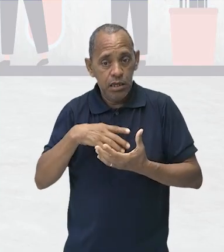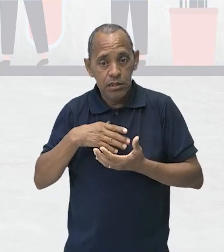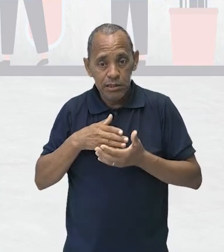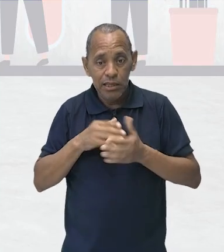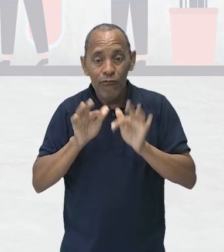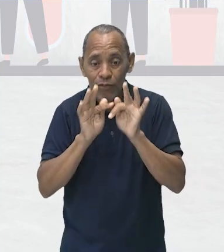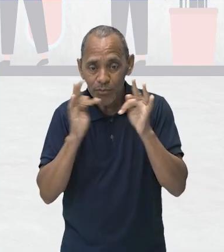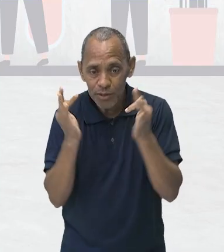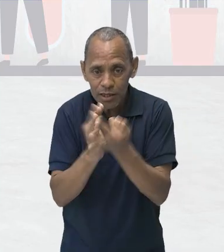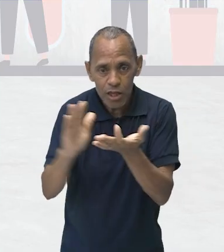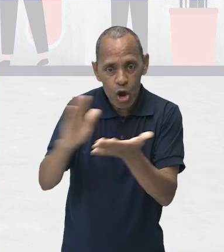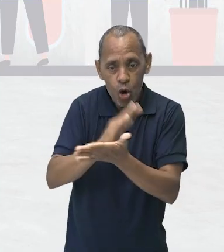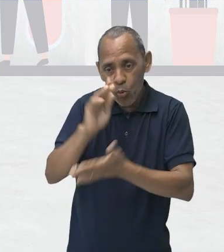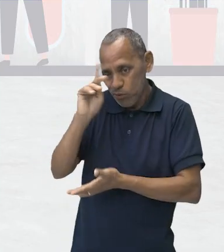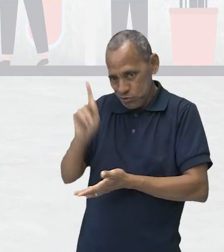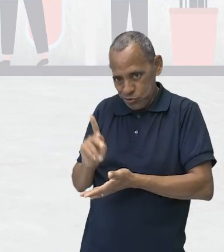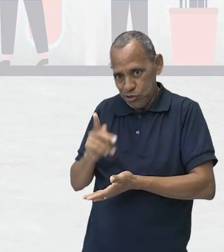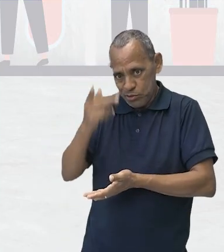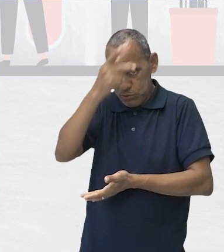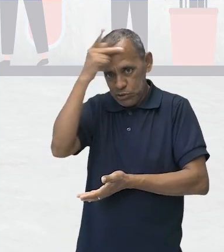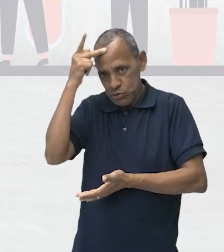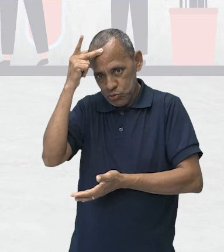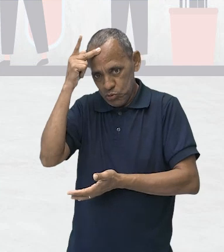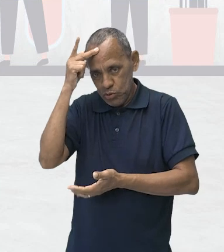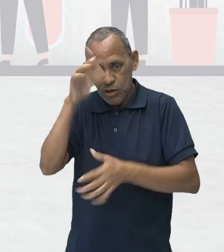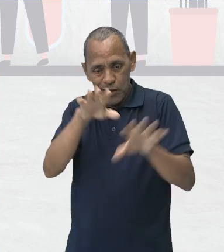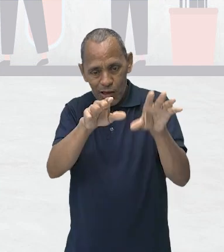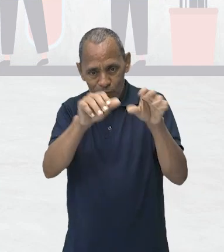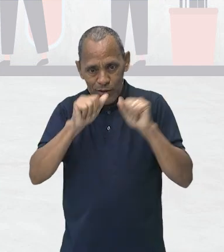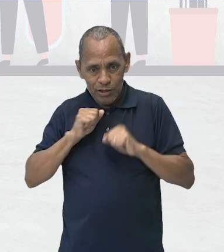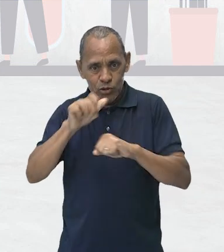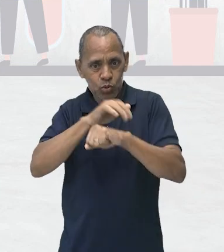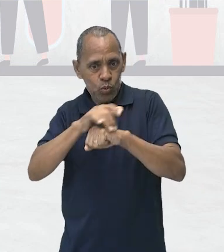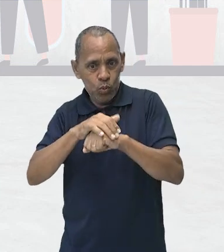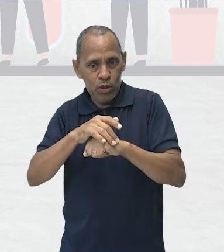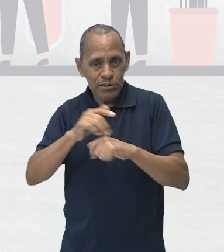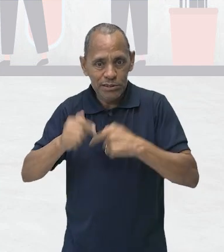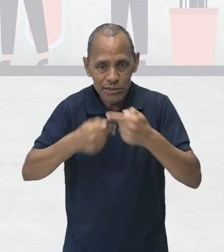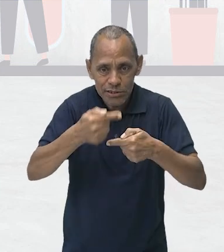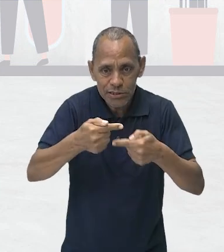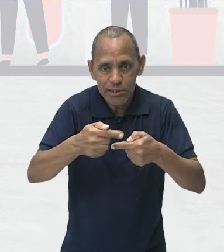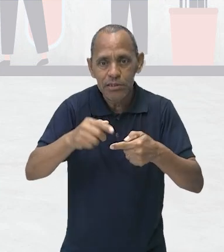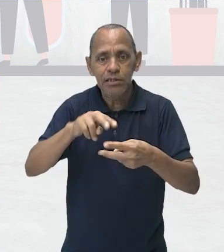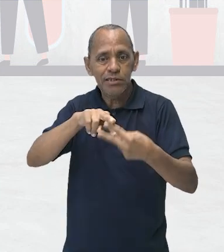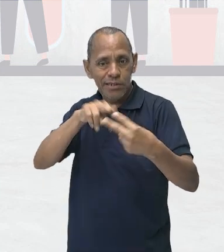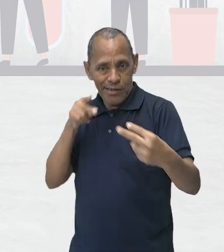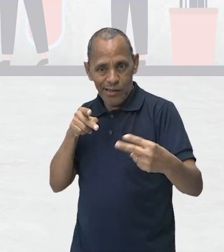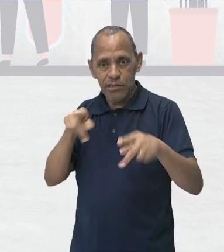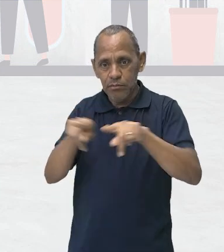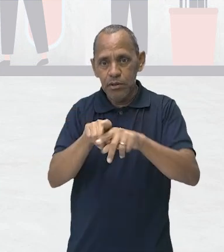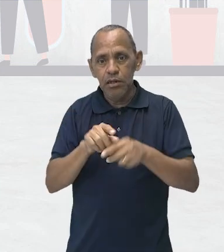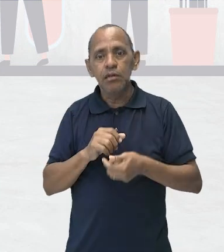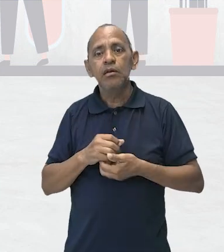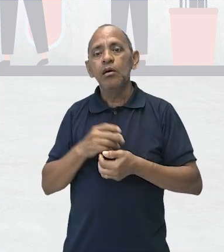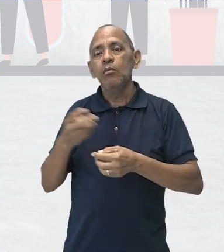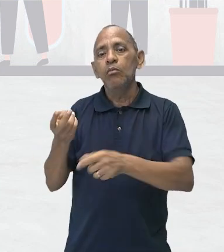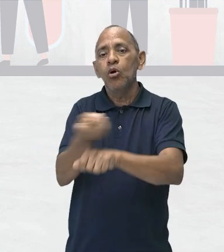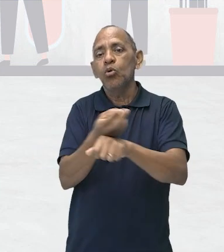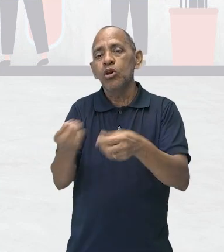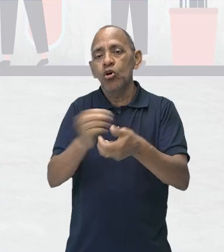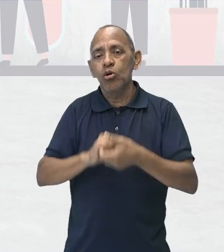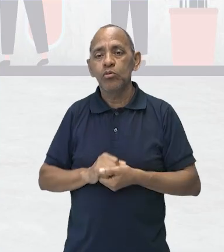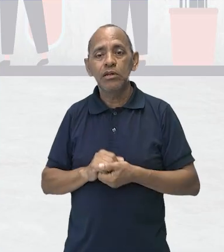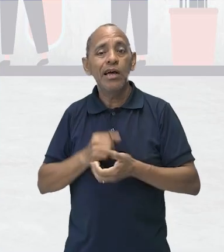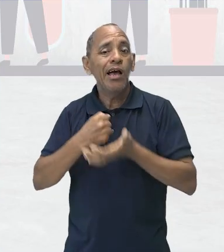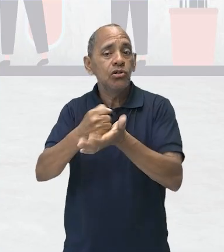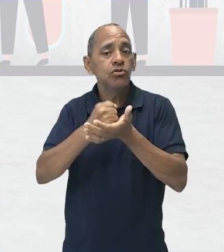quando possuem na família algum histórico de uma pessoa afetada por alguma doença genética, eles buscam ajuda com os